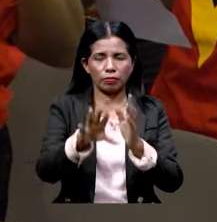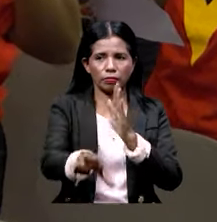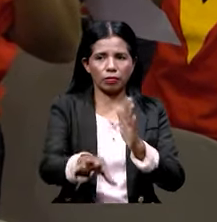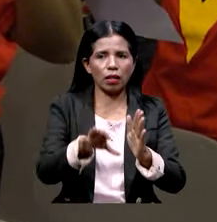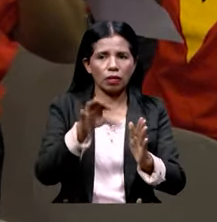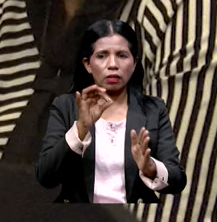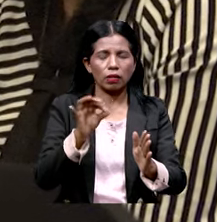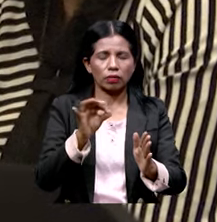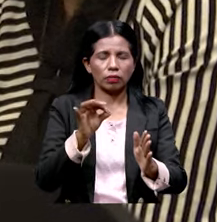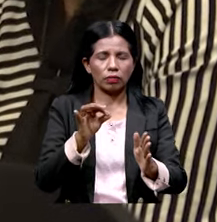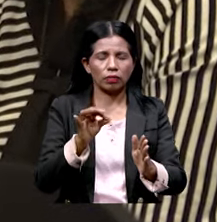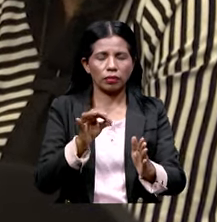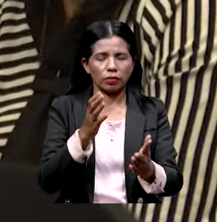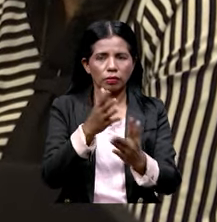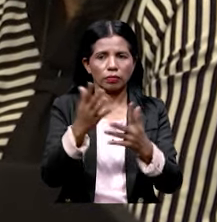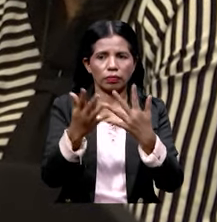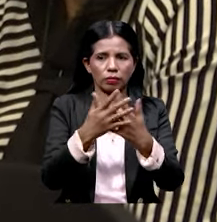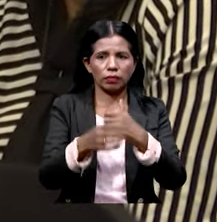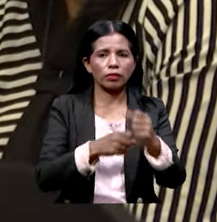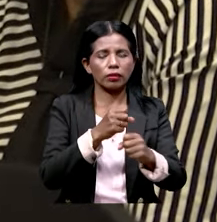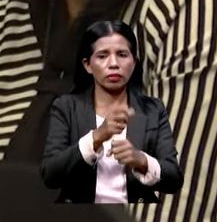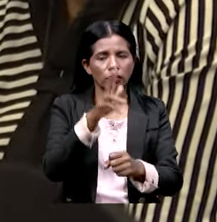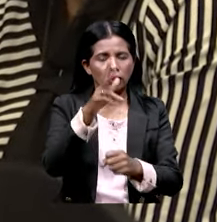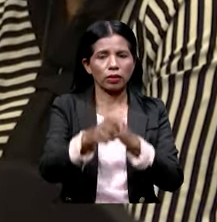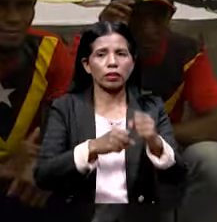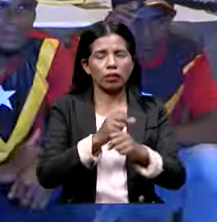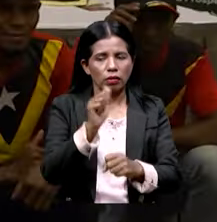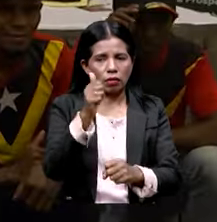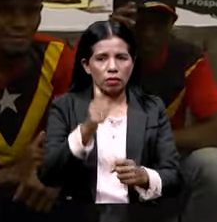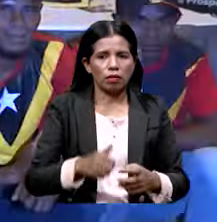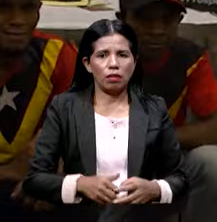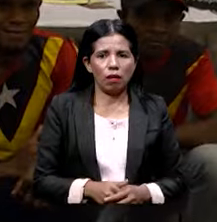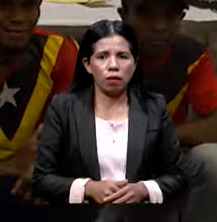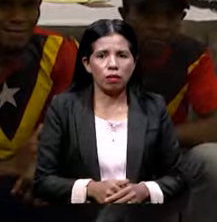hetan pena prisão tinantolu, to tinan sanulu. Romano Neves, Jamil Santos, GMN.